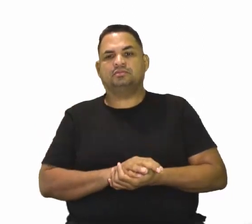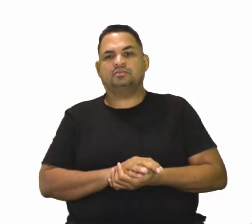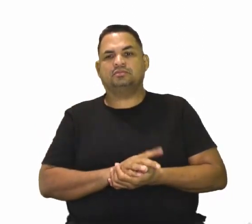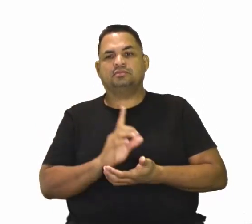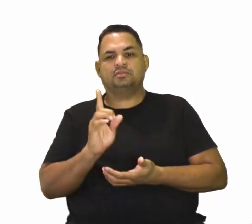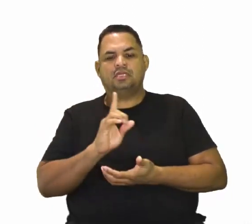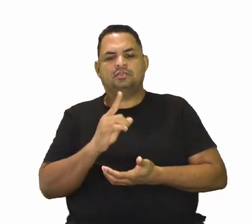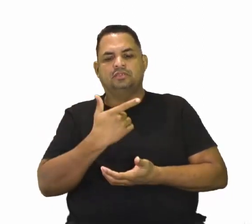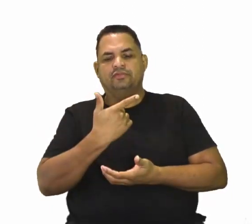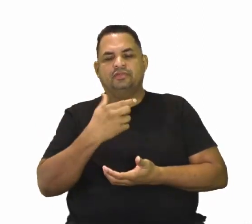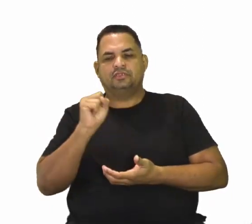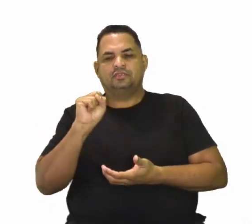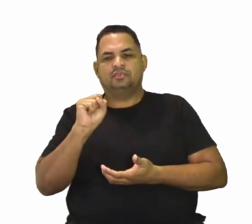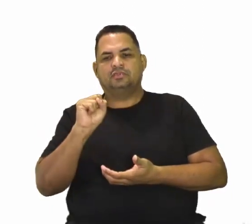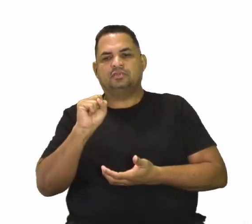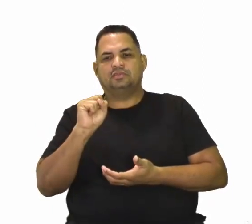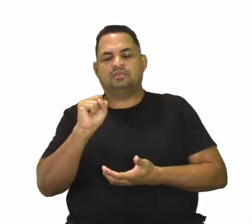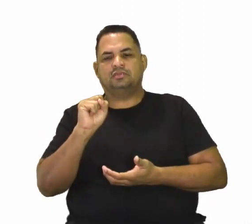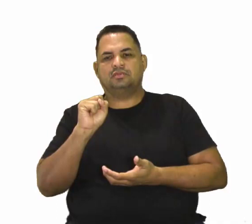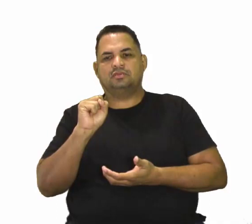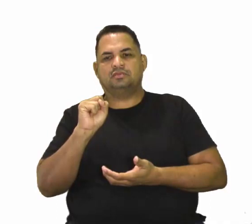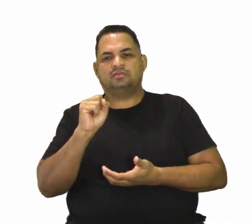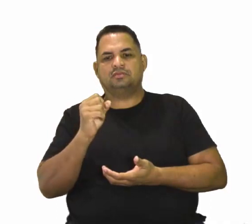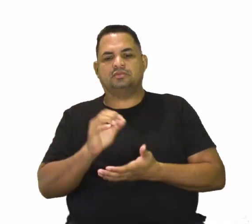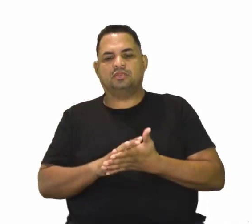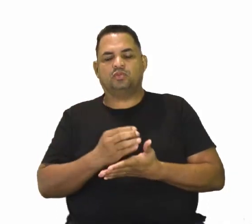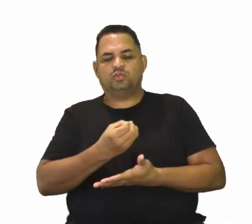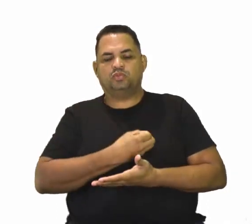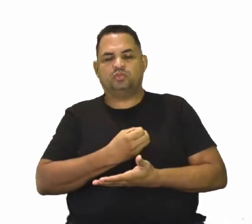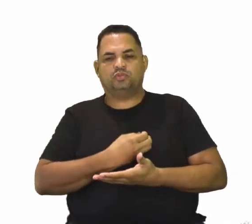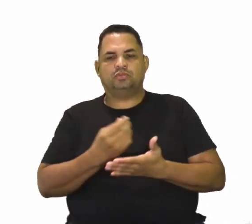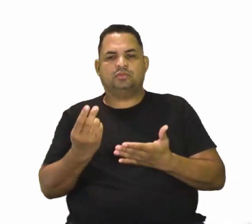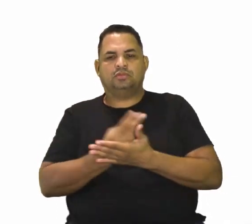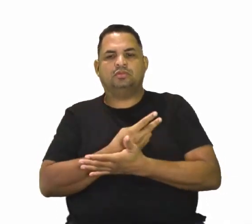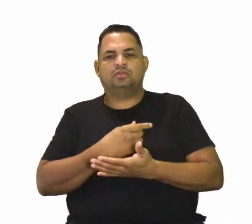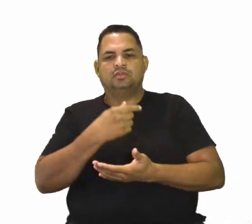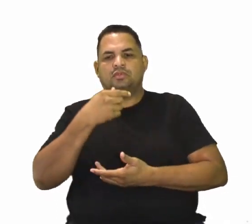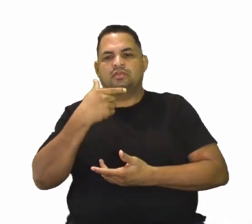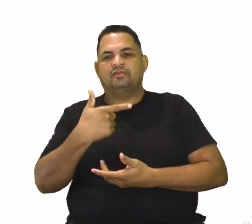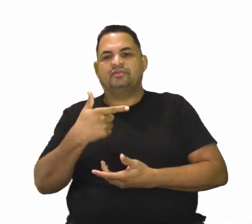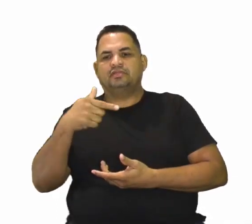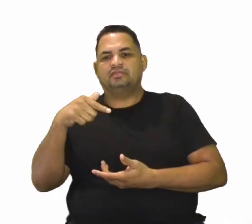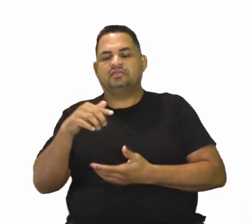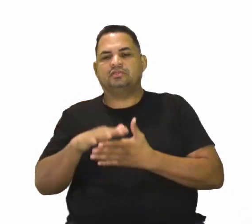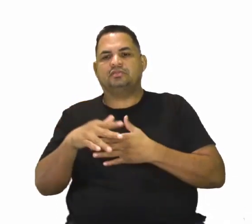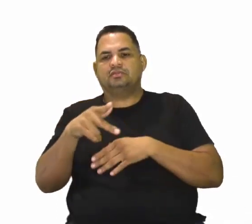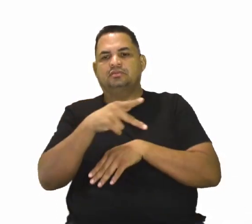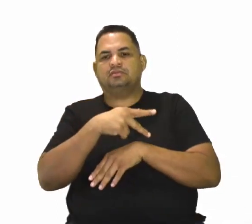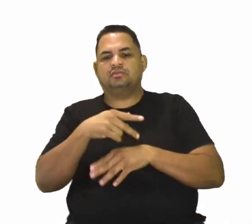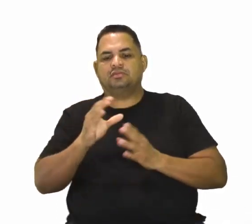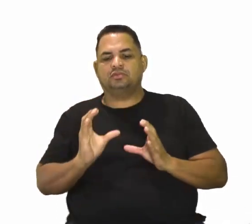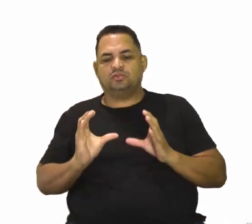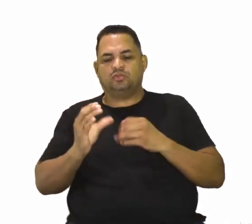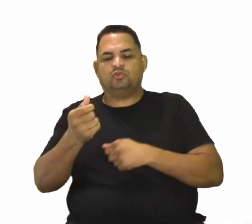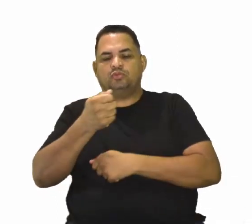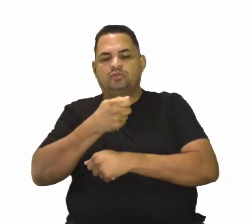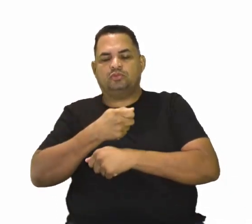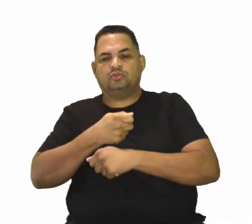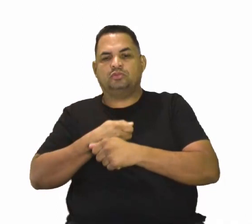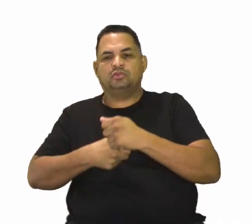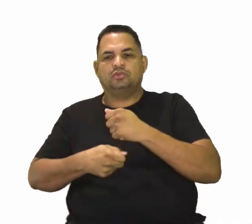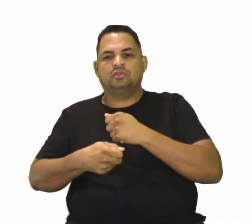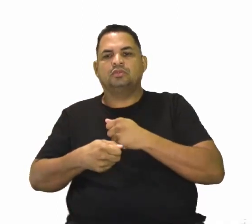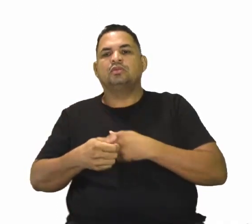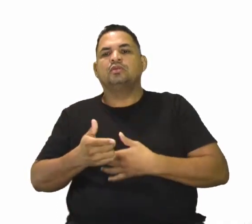não são 28 não, aqui está ainda com o número errado, são 27 países membros da União